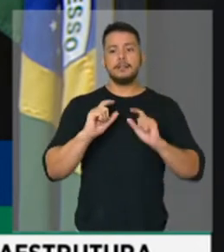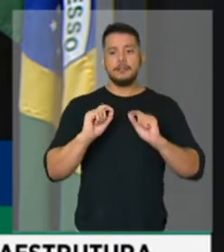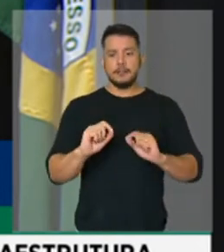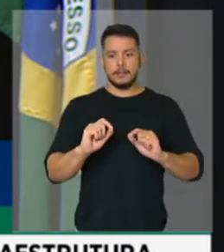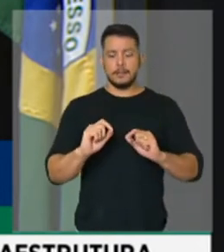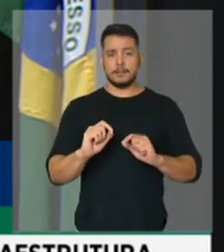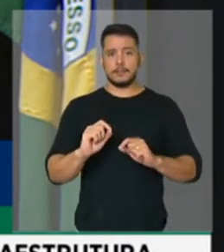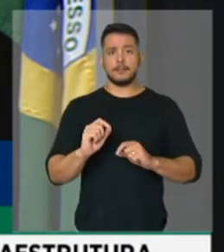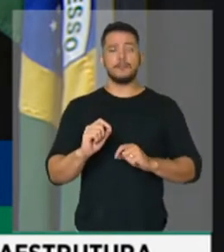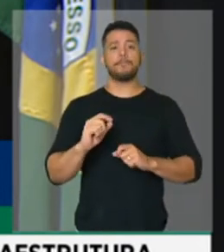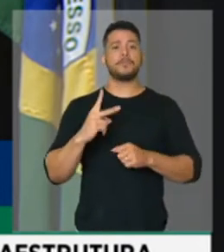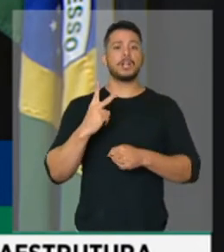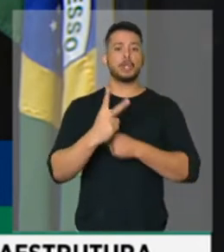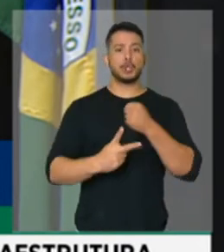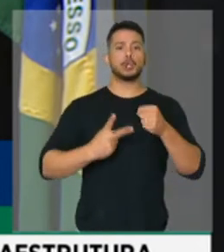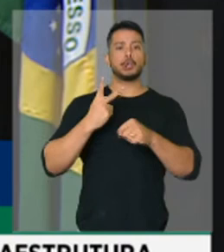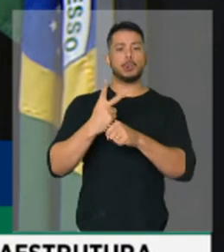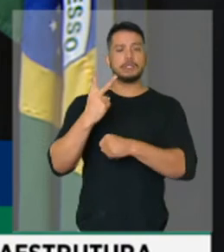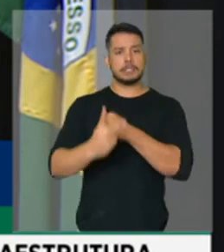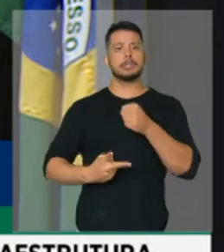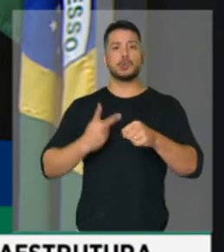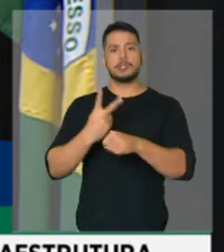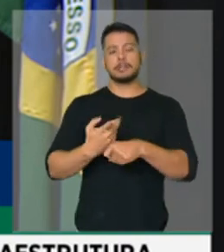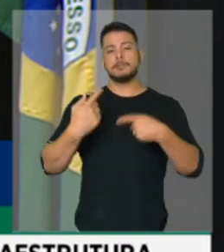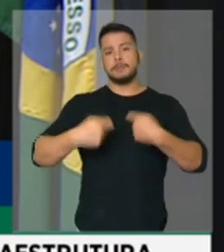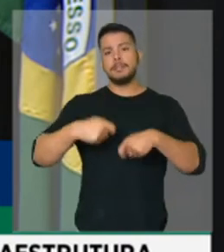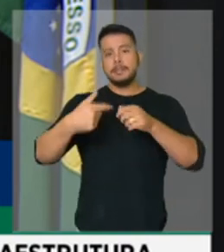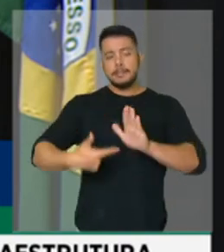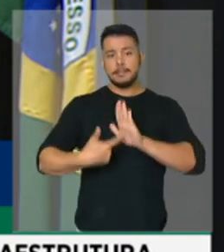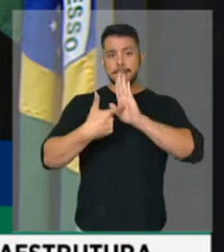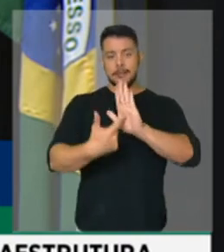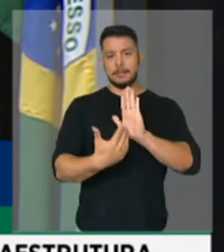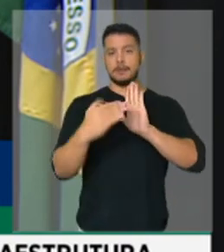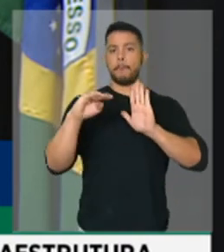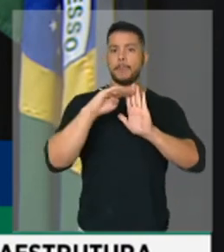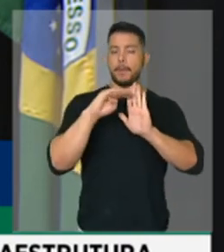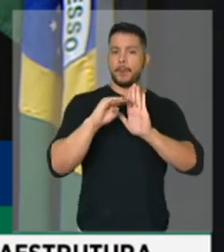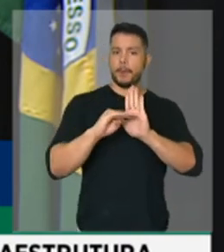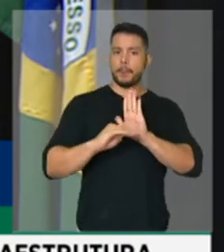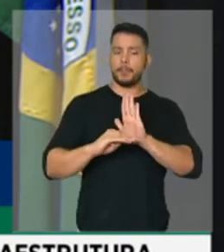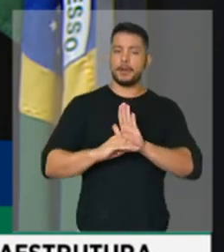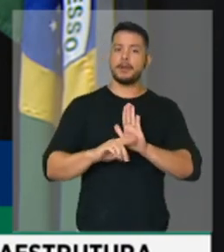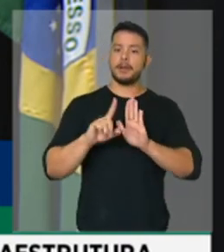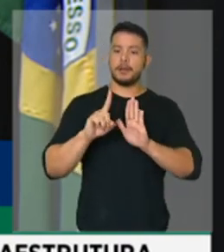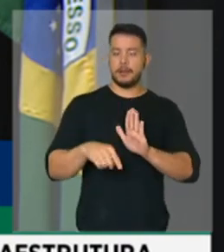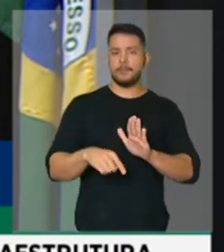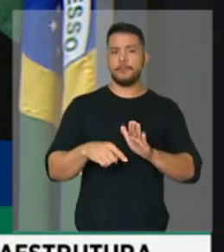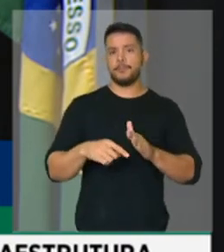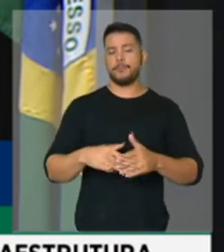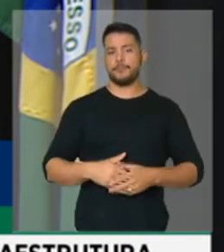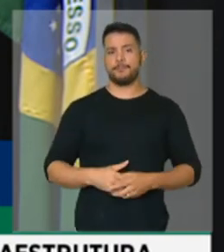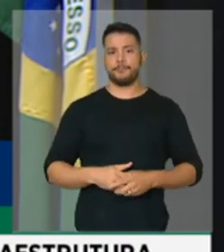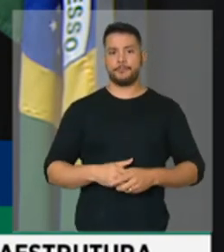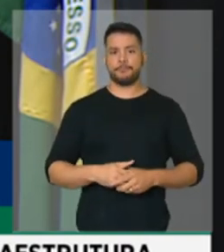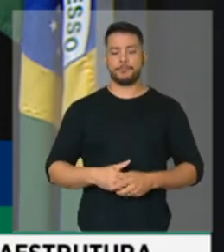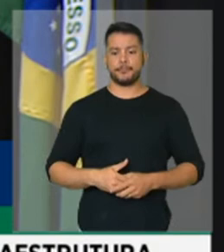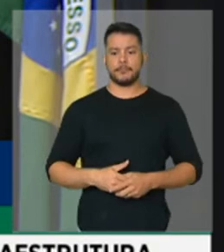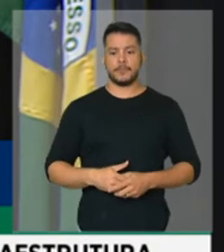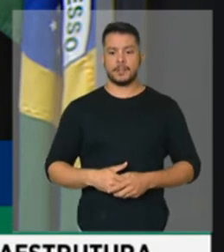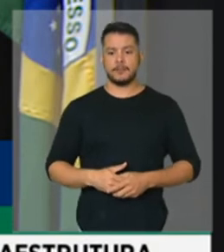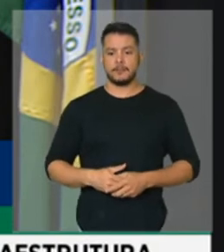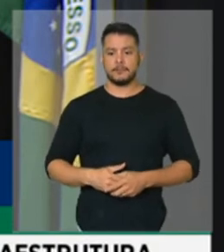bianual anual desta relação, o que atende à emenda número 4 de iniciativa do PT do